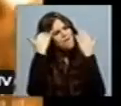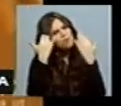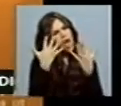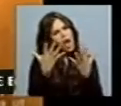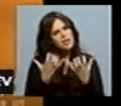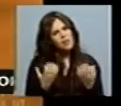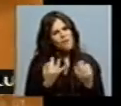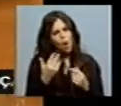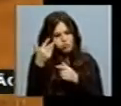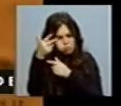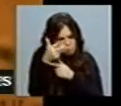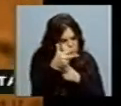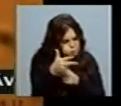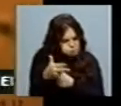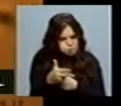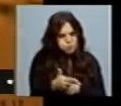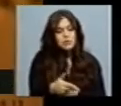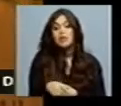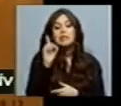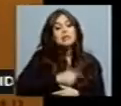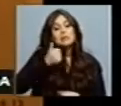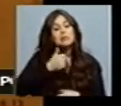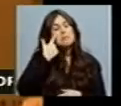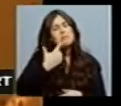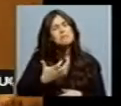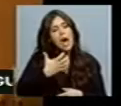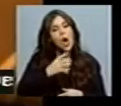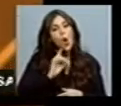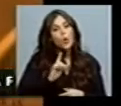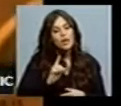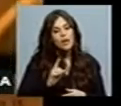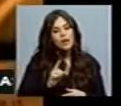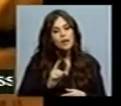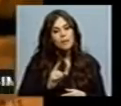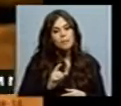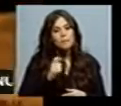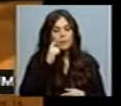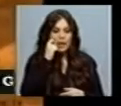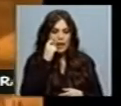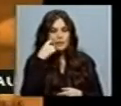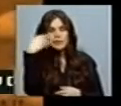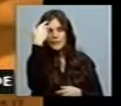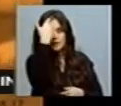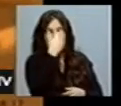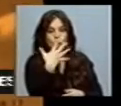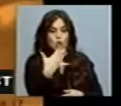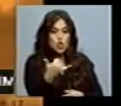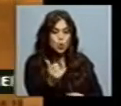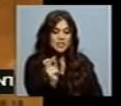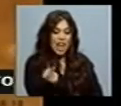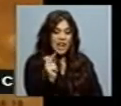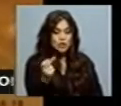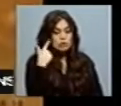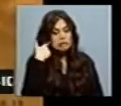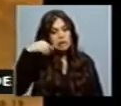Huygens. E, portanto, é sobretudo muito importante realçar que, para quem estava mais distraído, que há 12 anos o homem